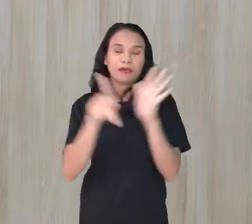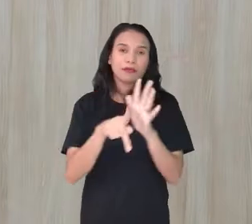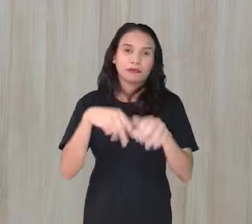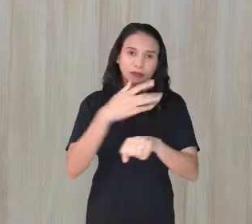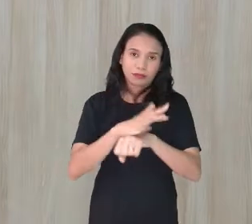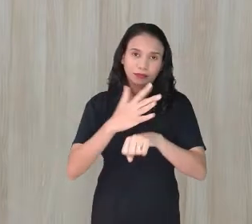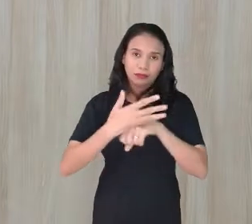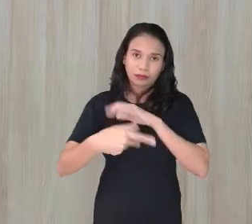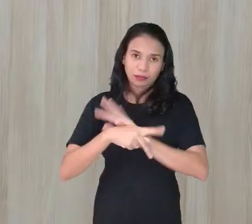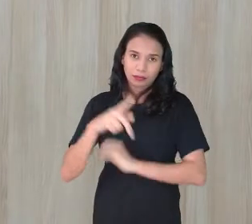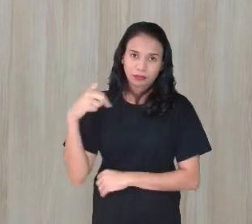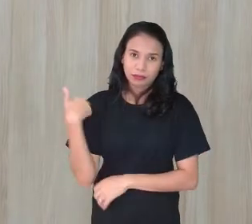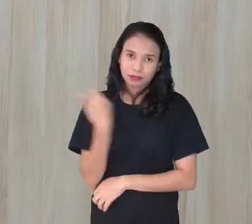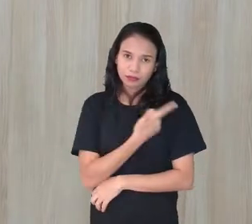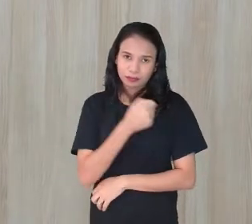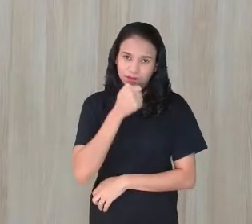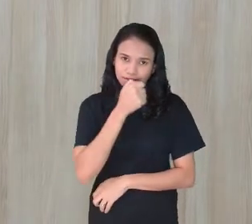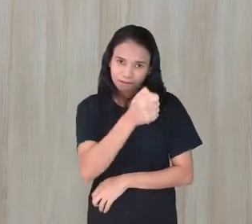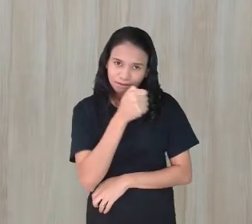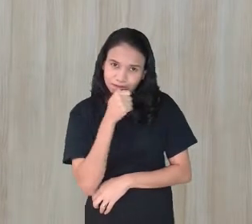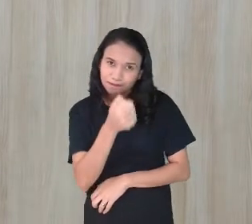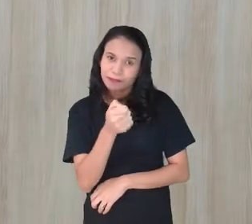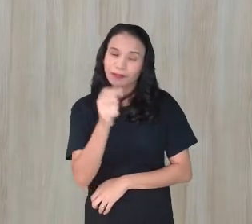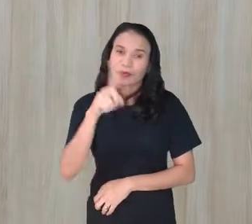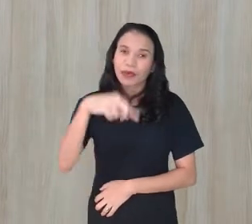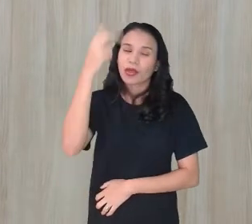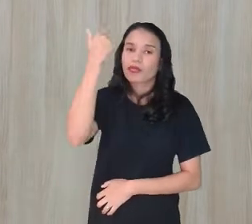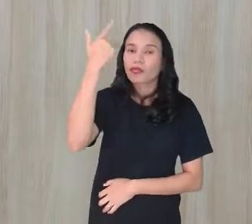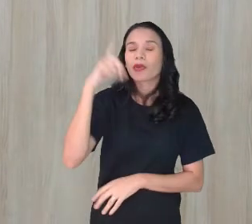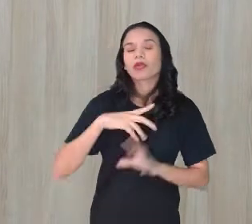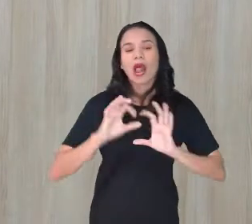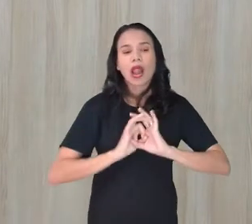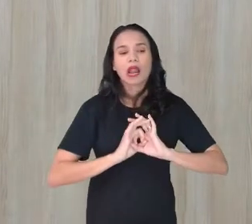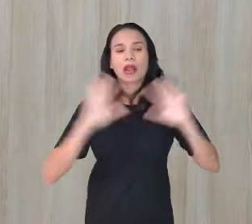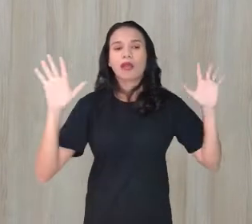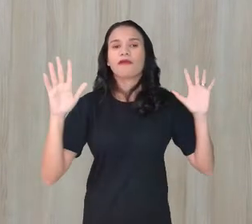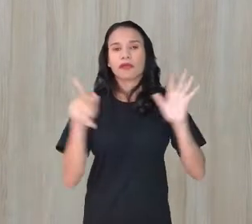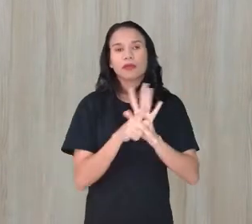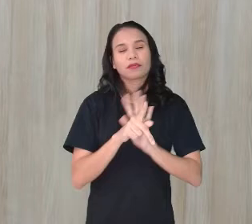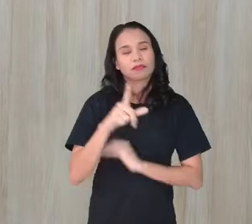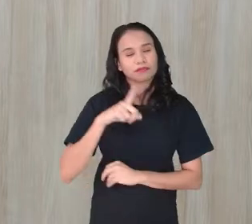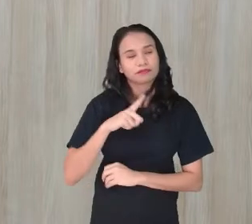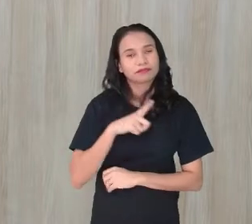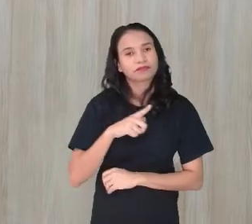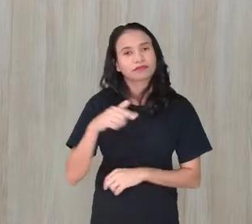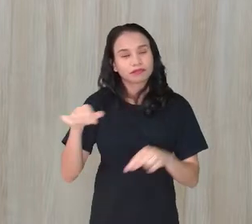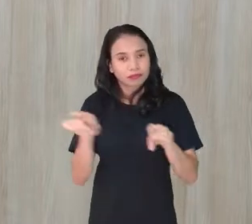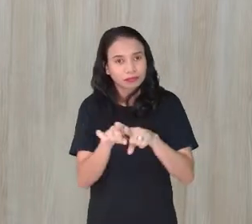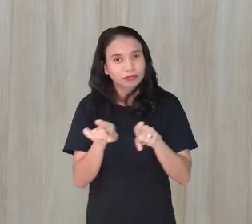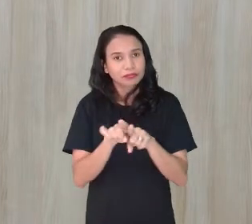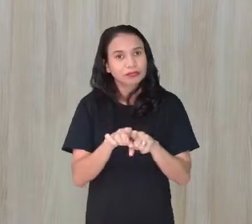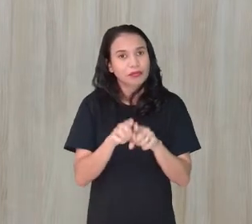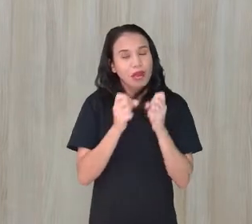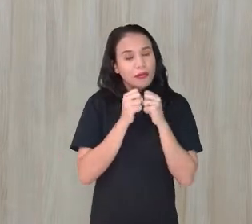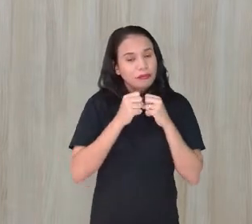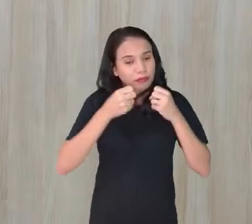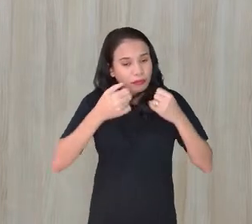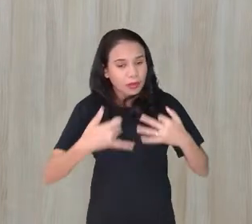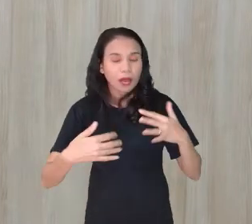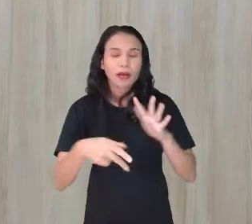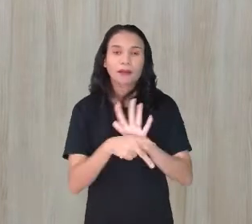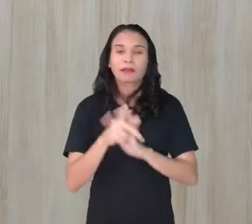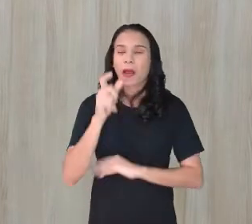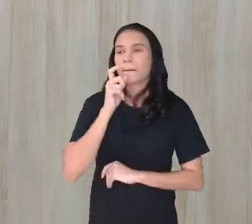livre expressão do nosso entrevistado. Então, é comum que se deixe ele bastante à vontade para, inclusive, repercutir esses vícios